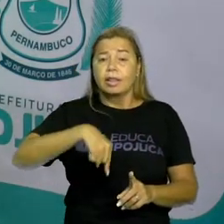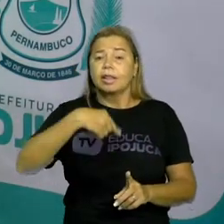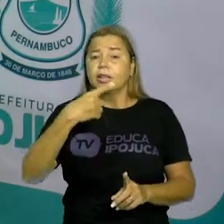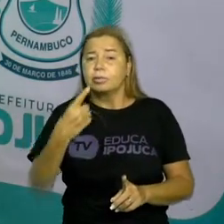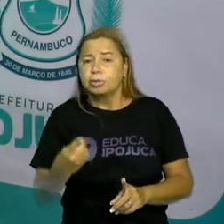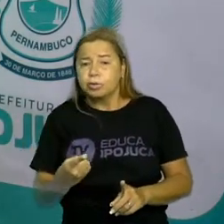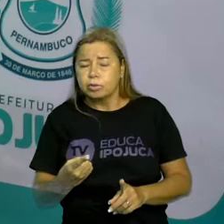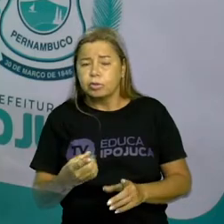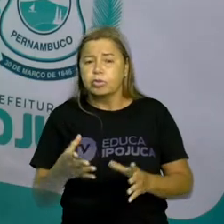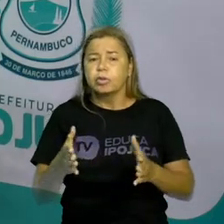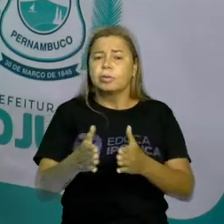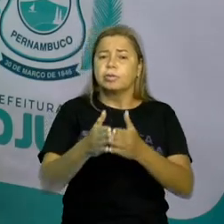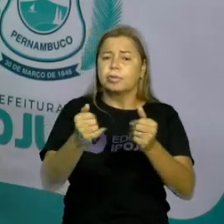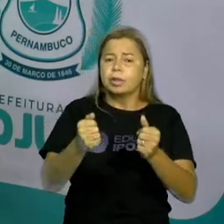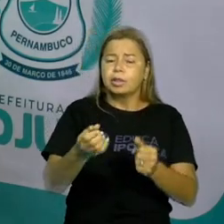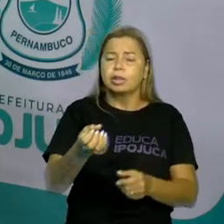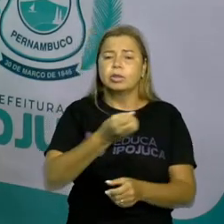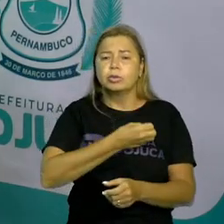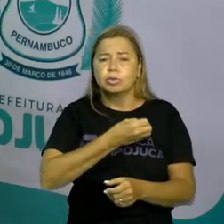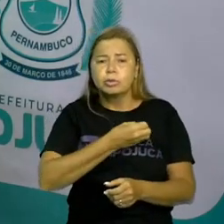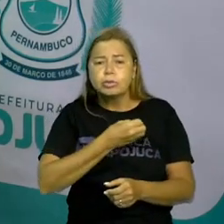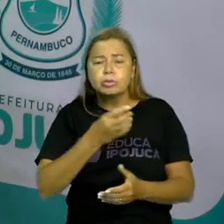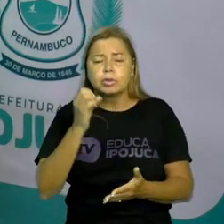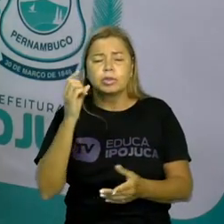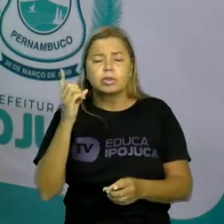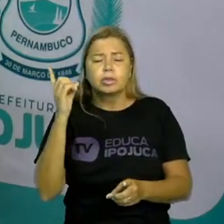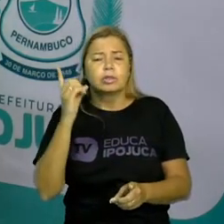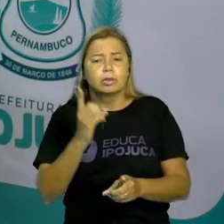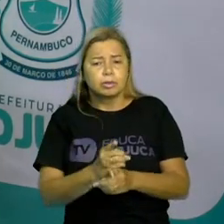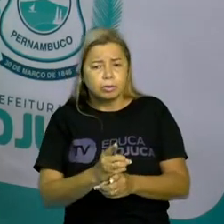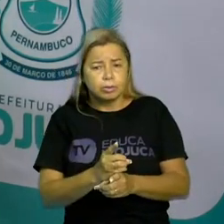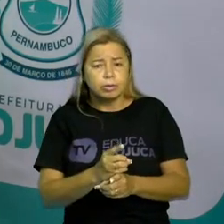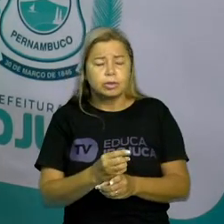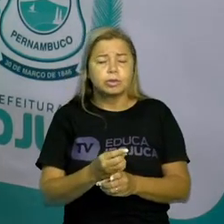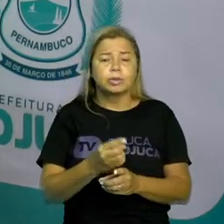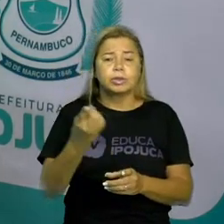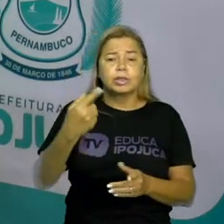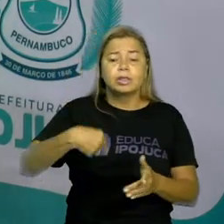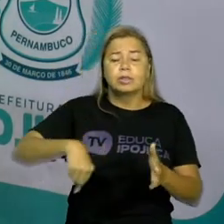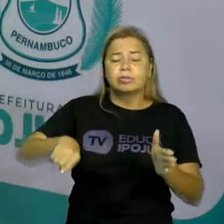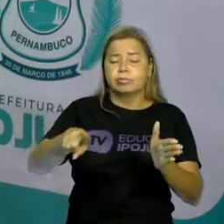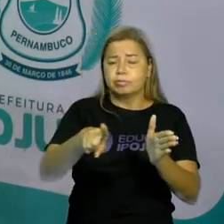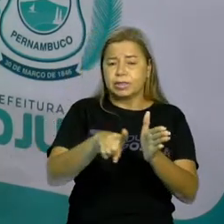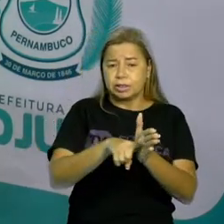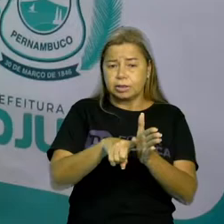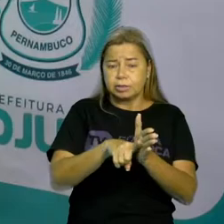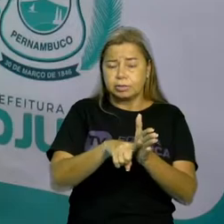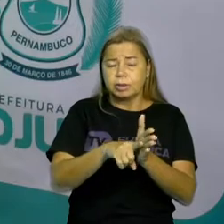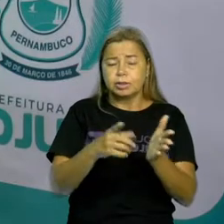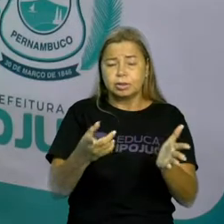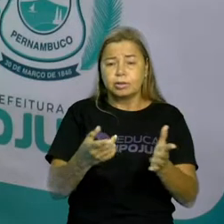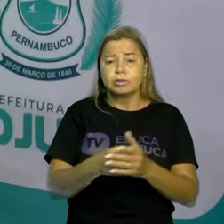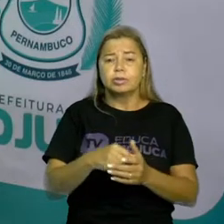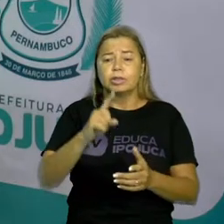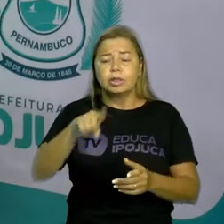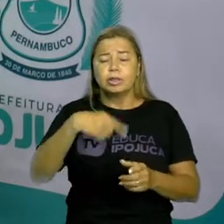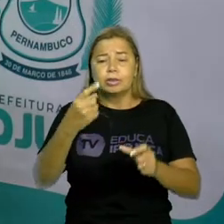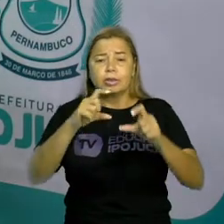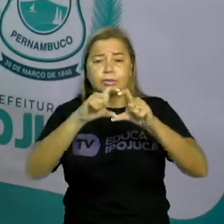achei, diminuí, né, que a gente chama subtraiu, e vai achar o resultado da outra parcela,